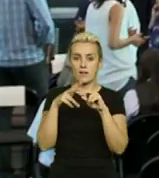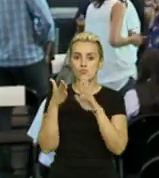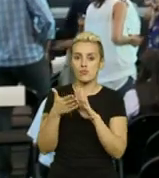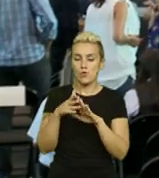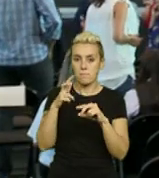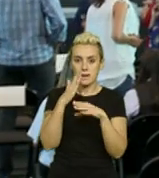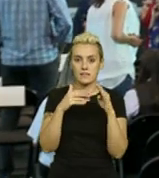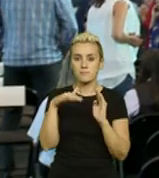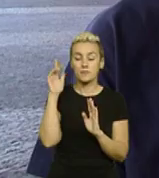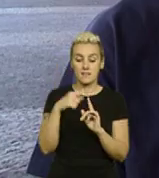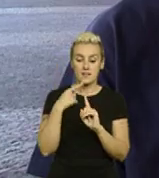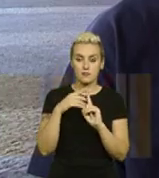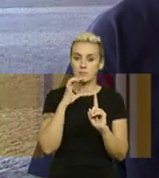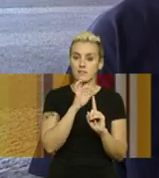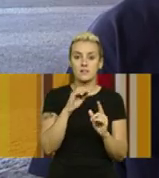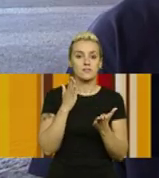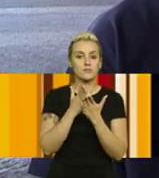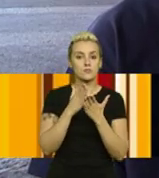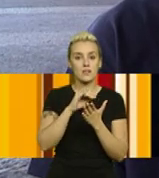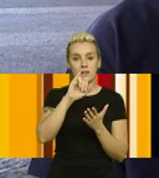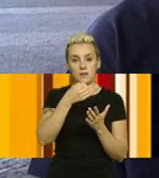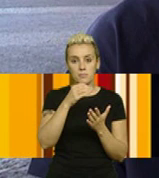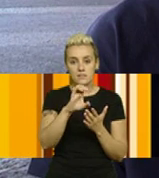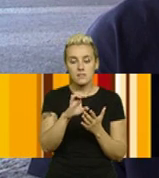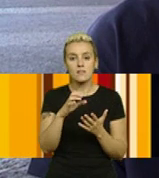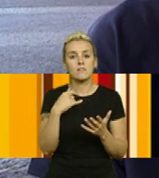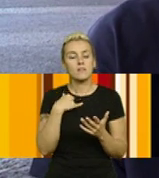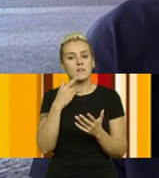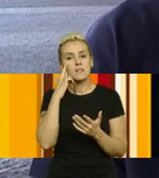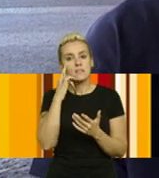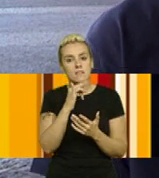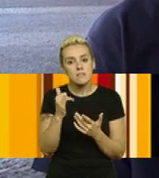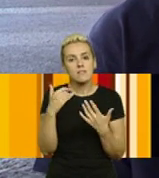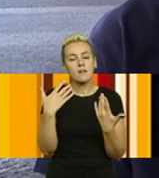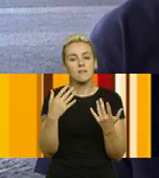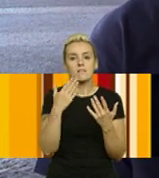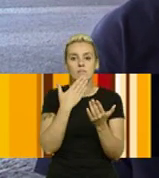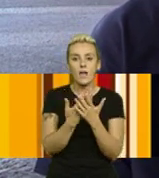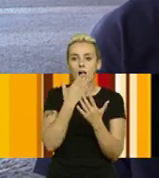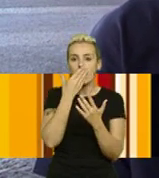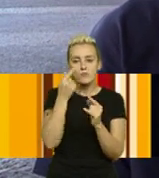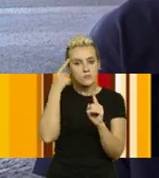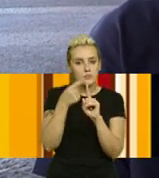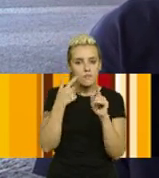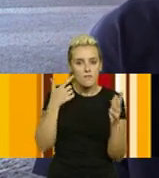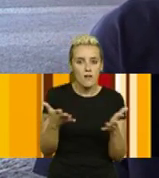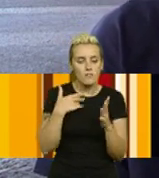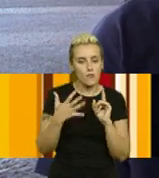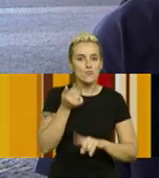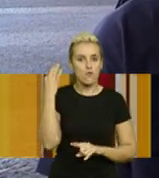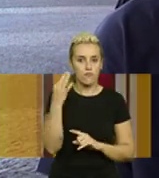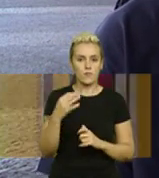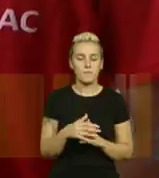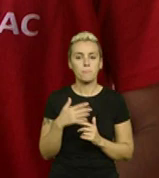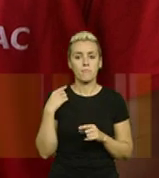este ano é de facto extraordinário estamos a estudar no paciente tem tentado criar objetivos dos alunos ea